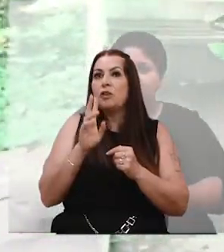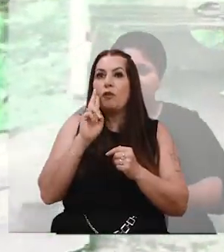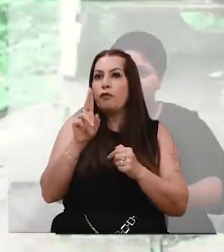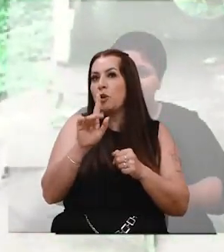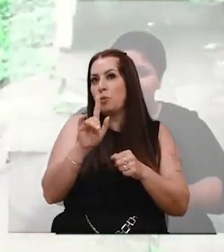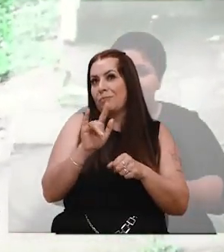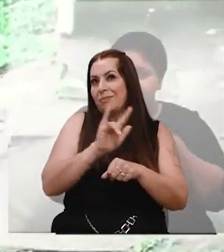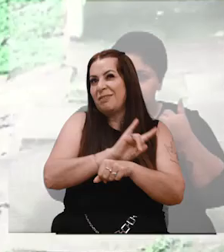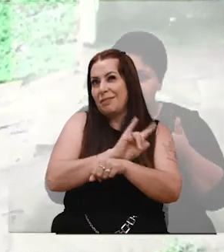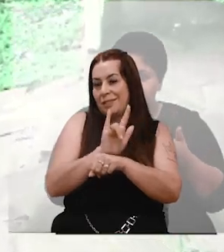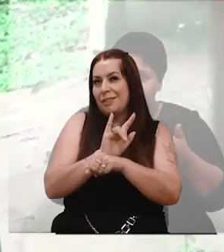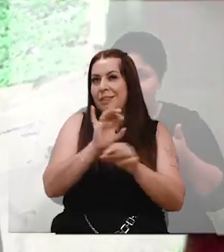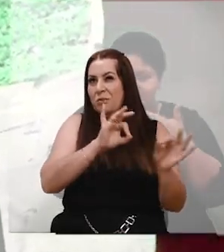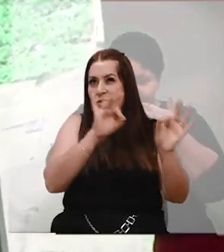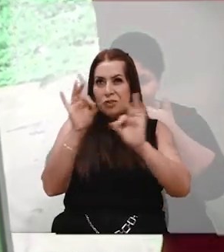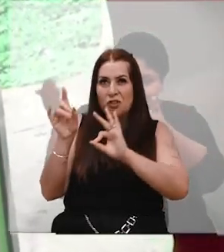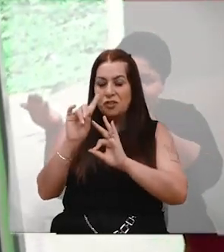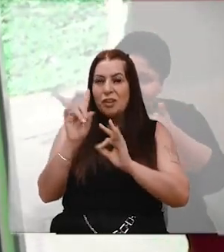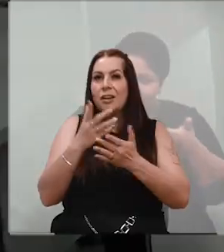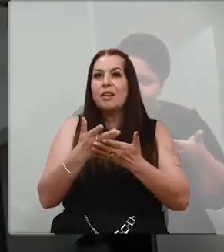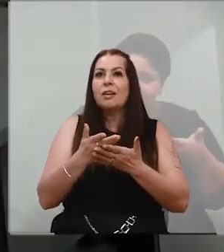ou a gente que estava envolvido,